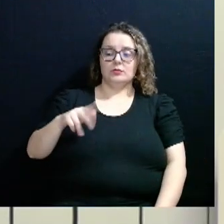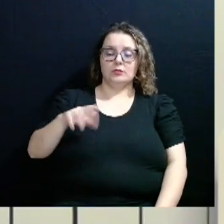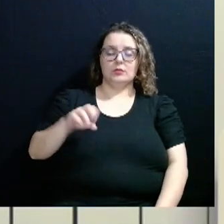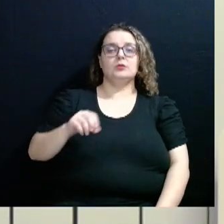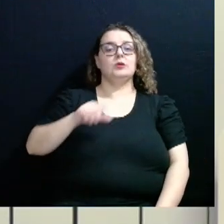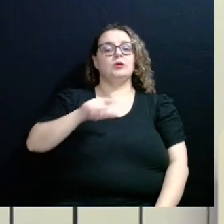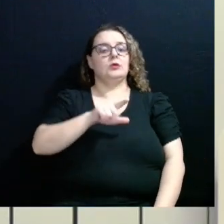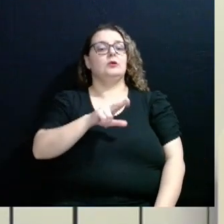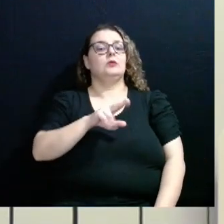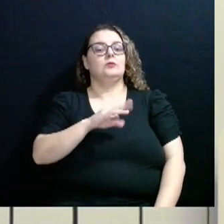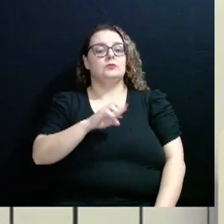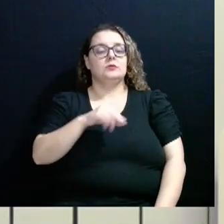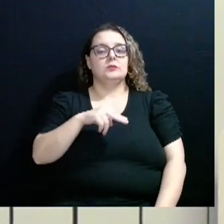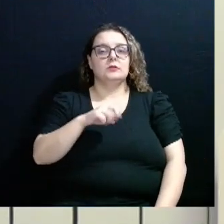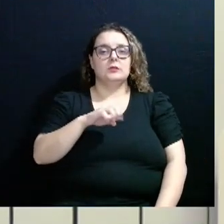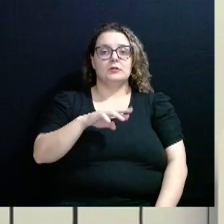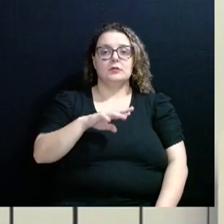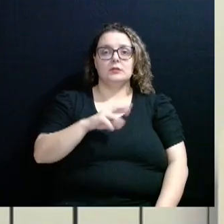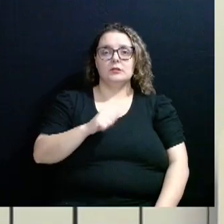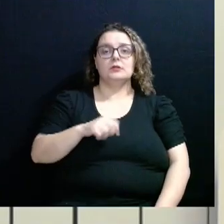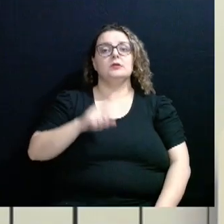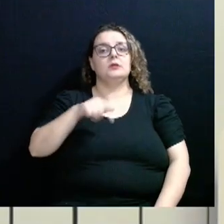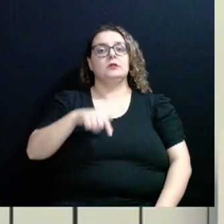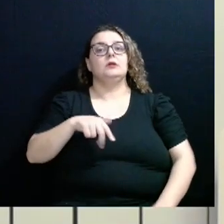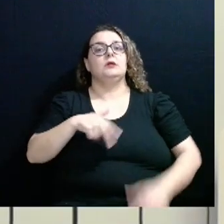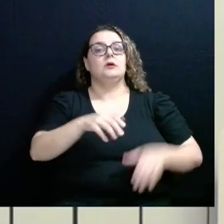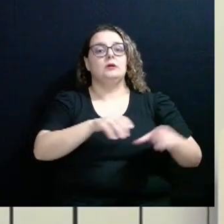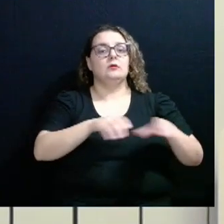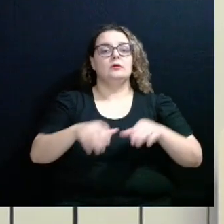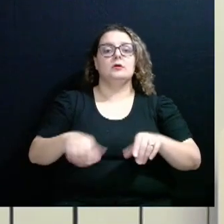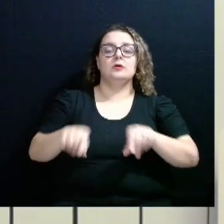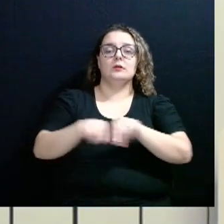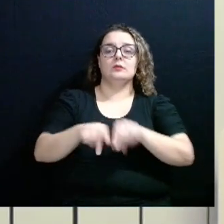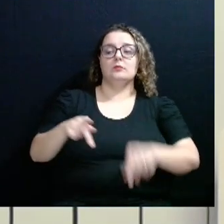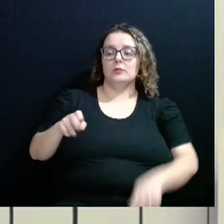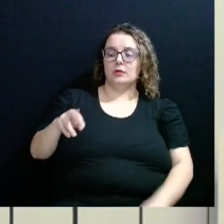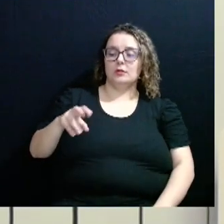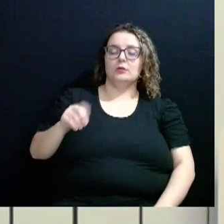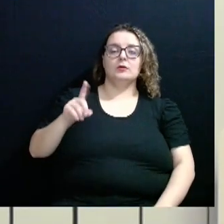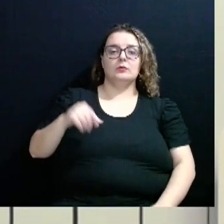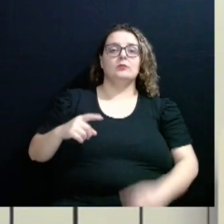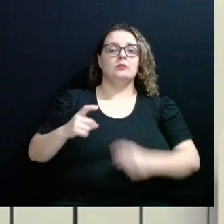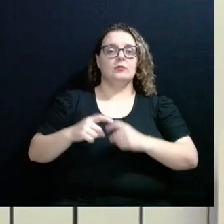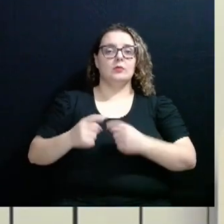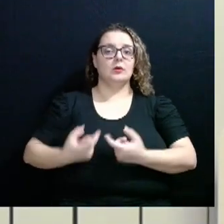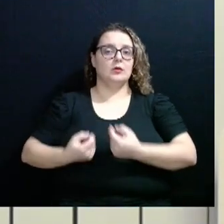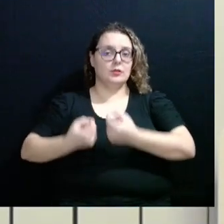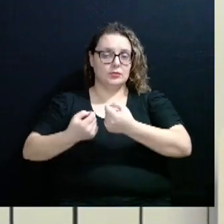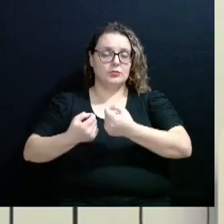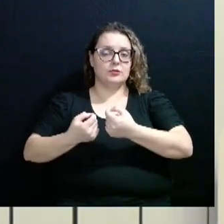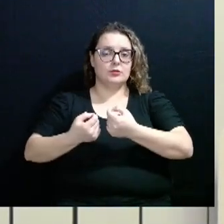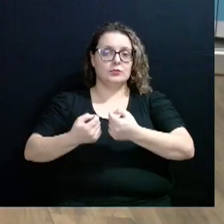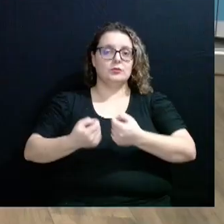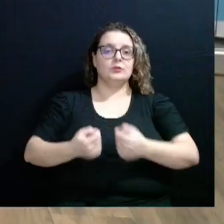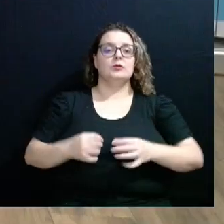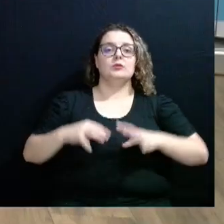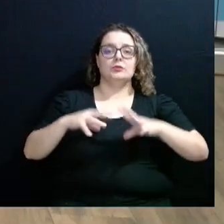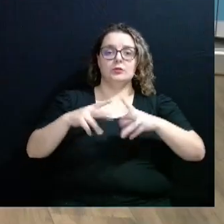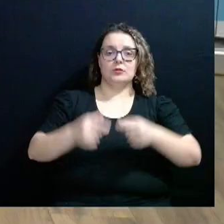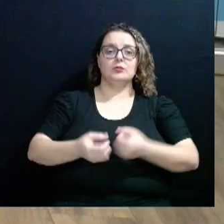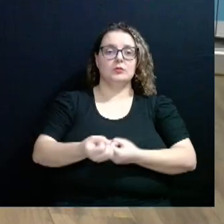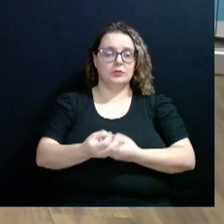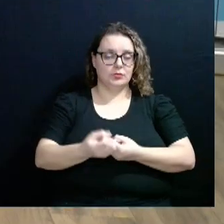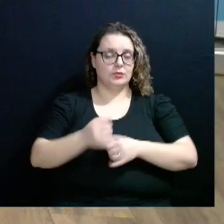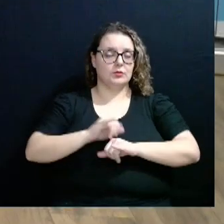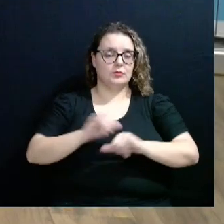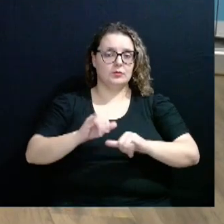do setor de humanização, e do Pedro Lassense, que é oncologista, por todas essas informações. Bom,